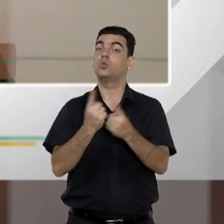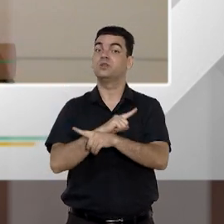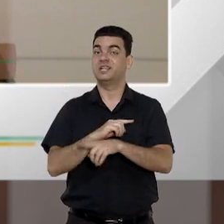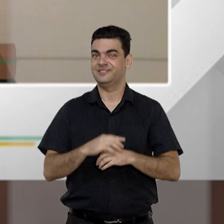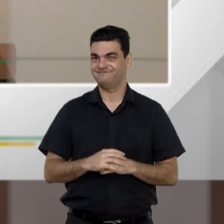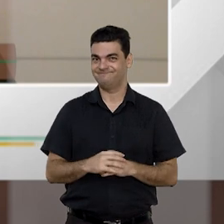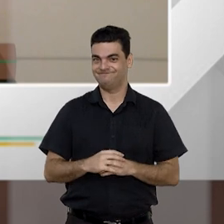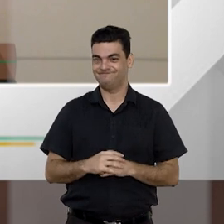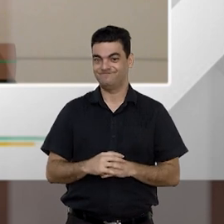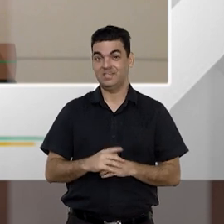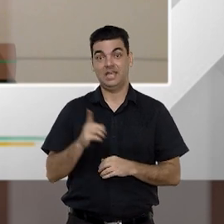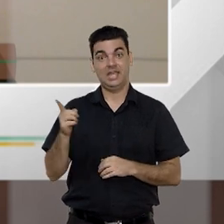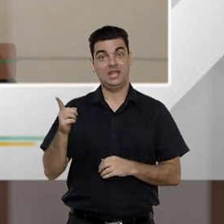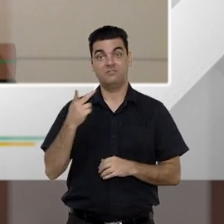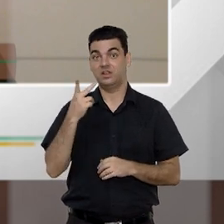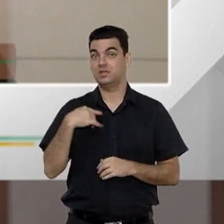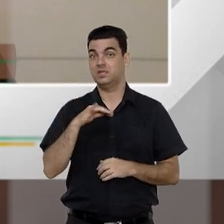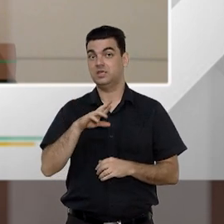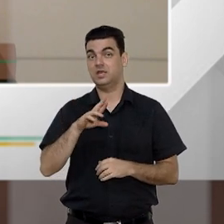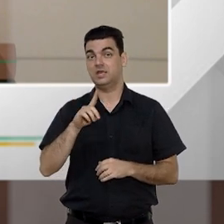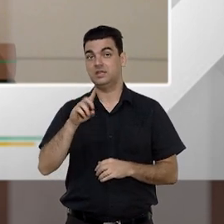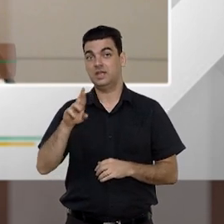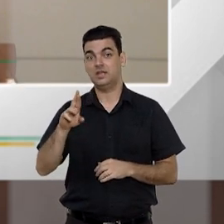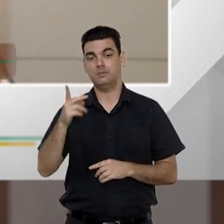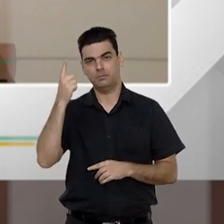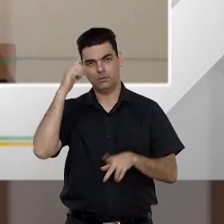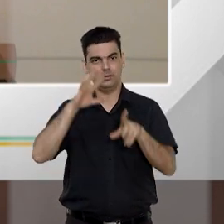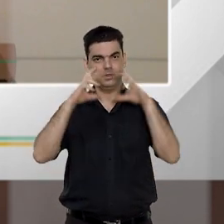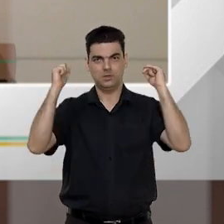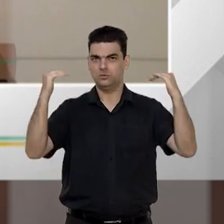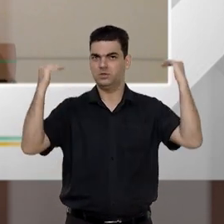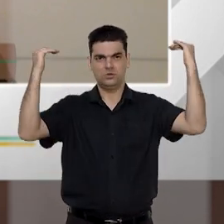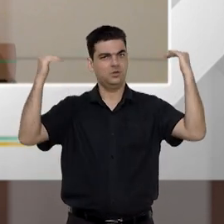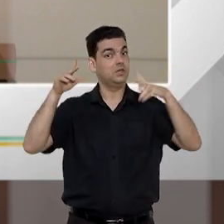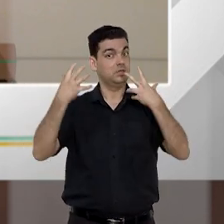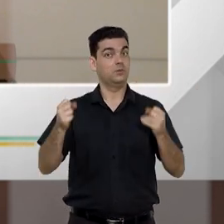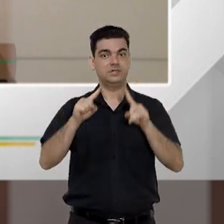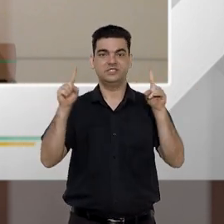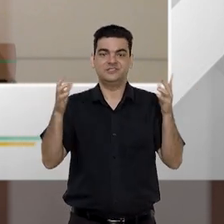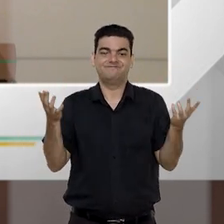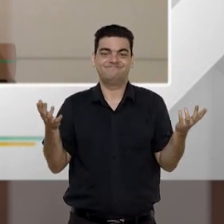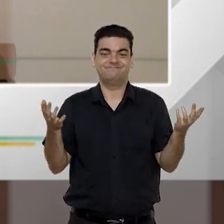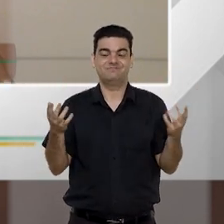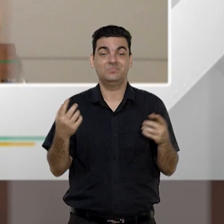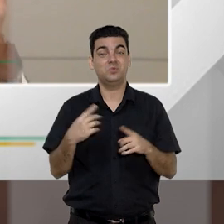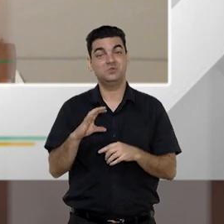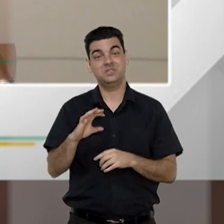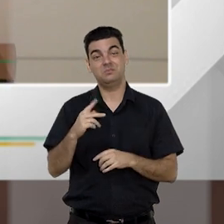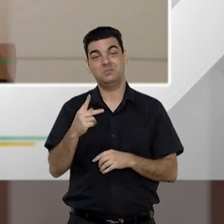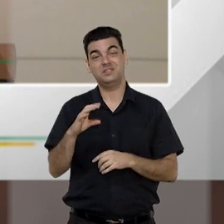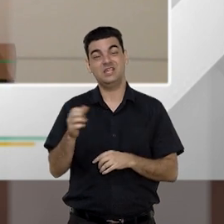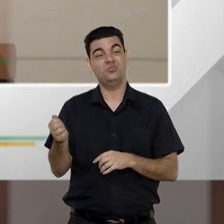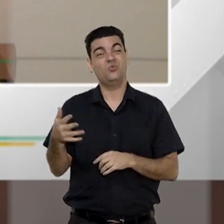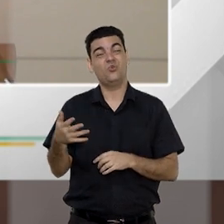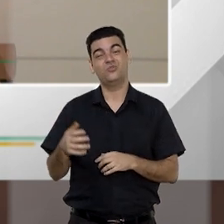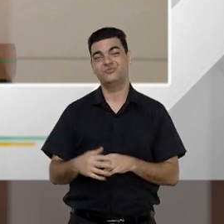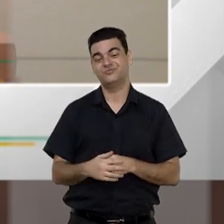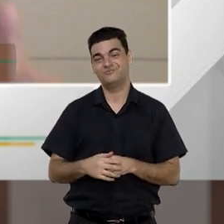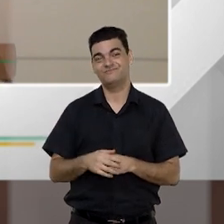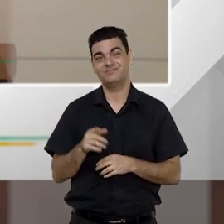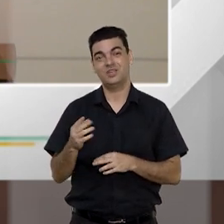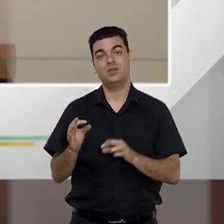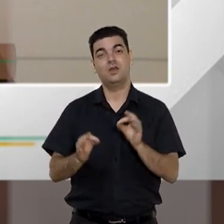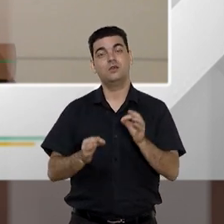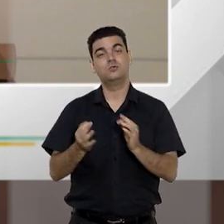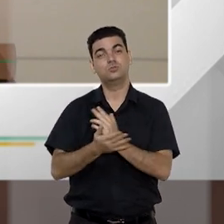no sentido oposto, no sentido de que não cabe IRDR perante tribunais superiores. Enfim, o nosso código ainda é muito recente, ele tem